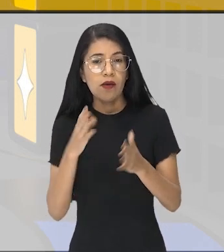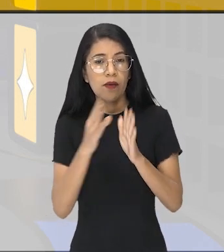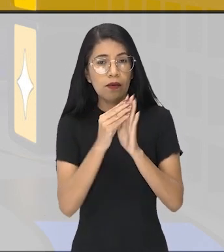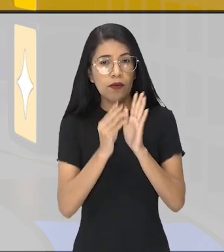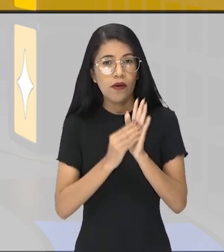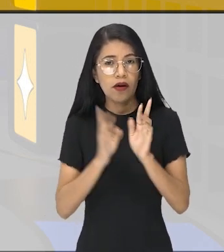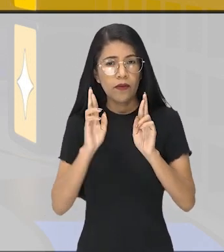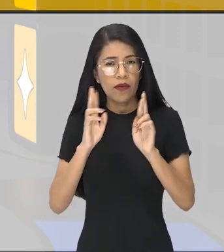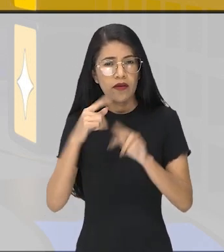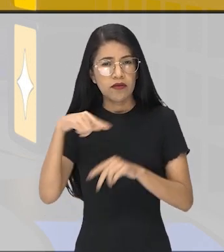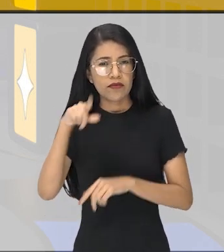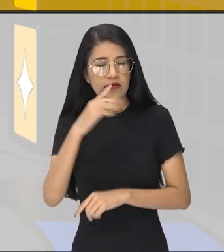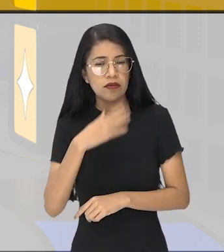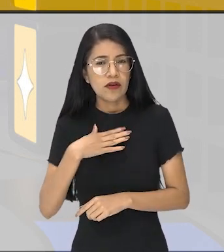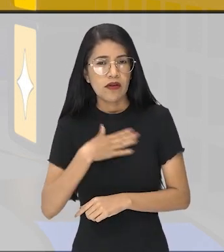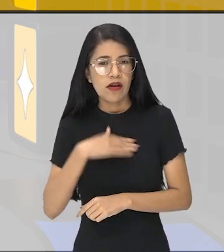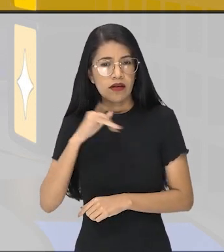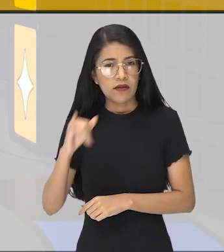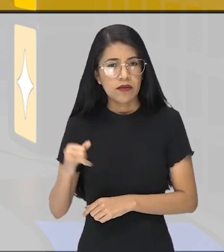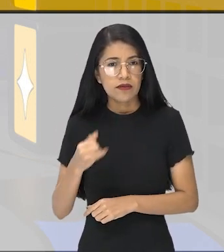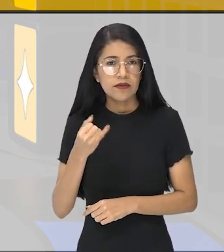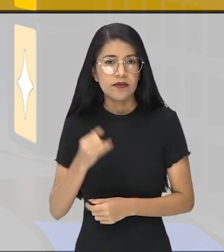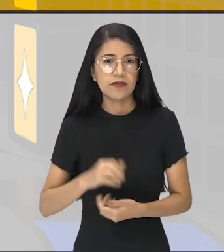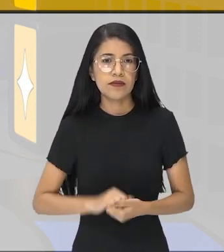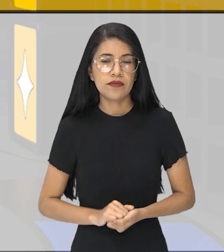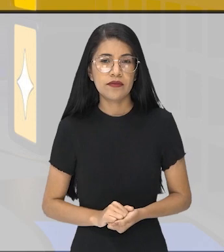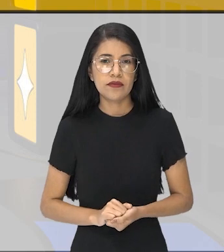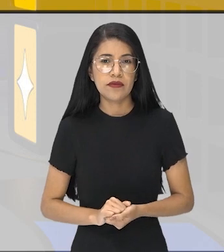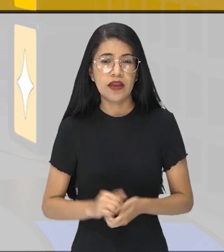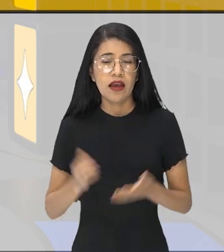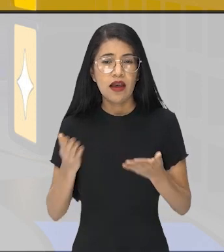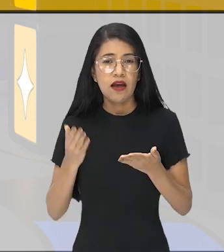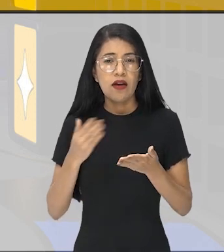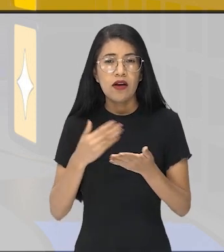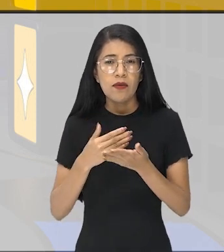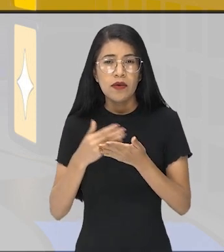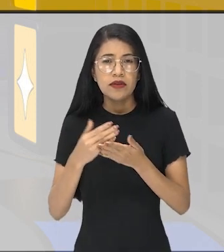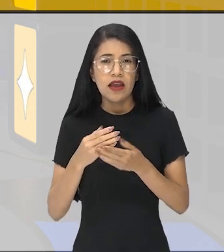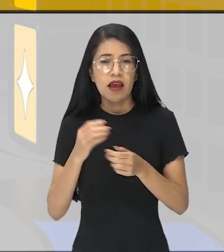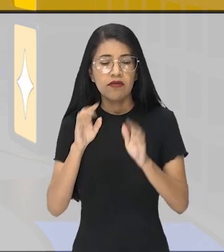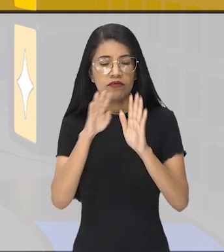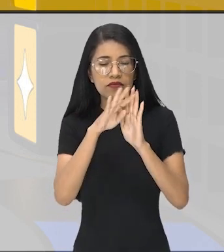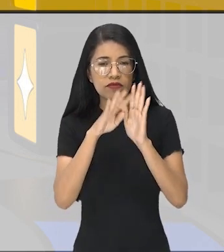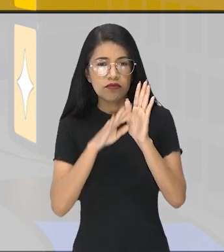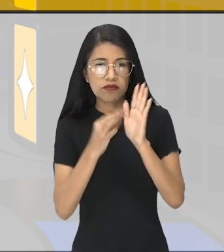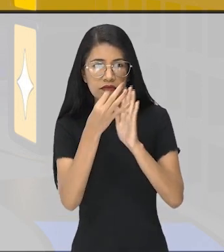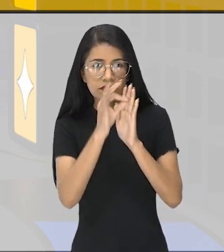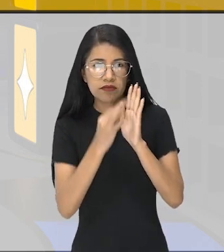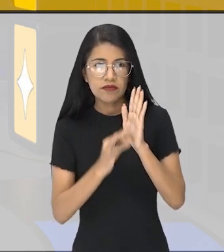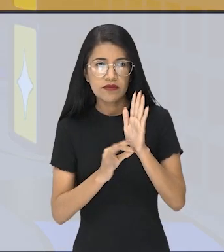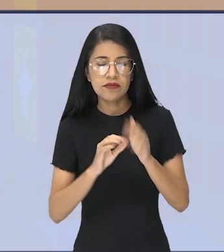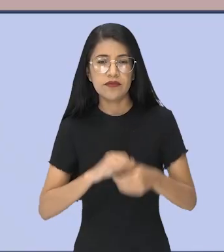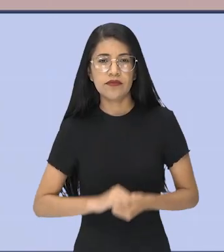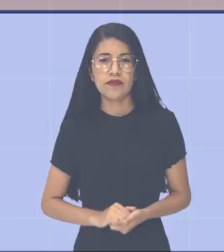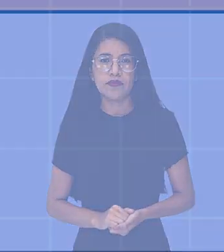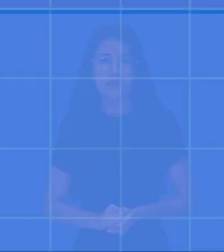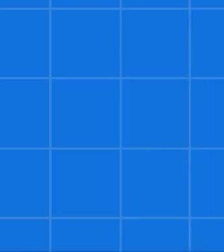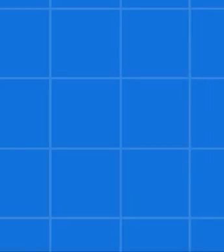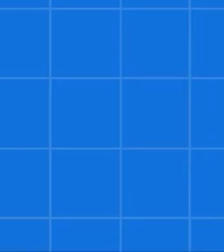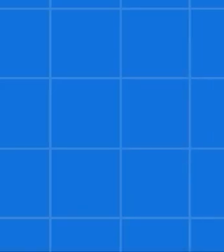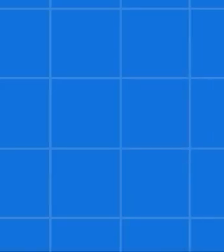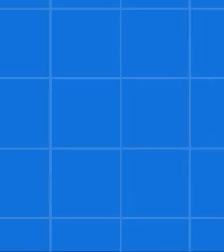que todos tenham gostado e aproveitado bastante. Vamos agora para o nosso checklist do conteúdo.